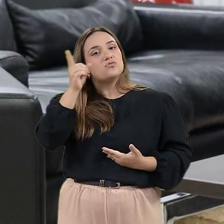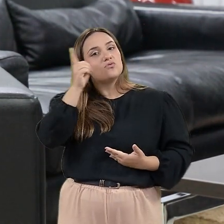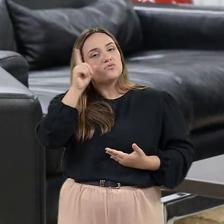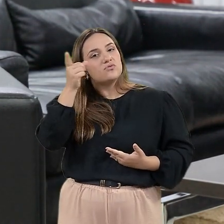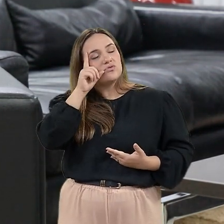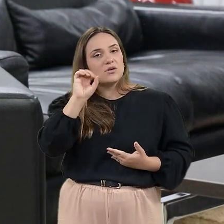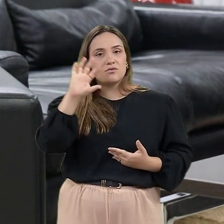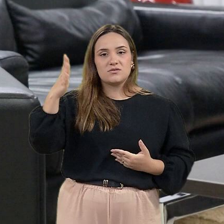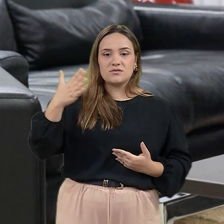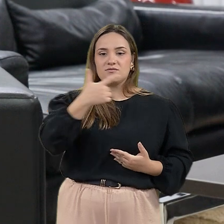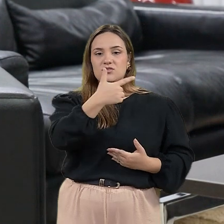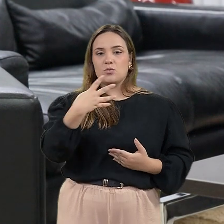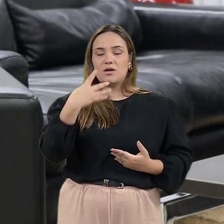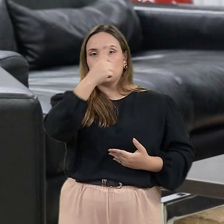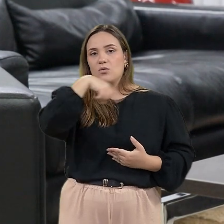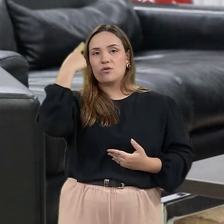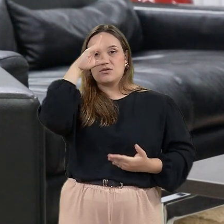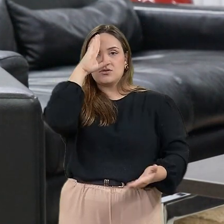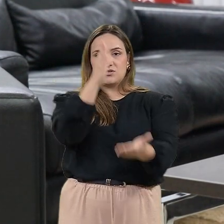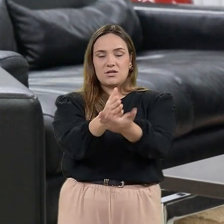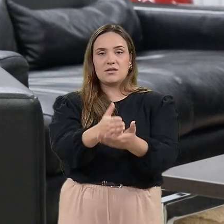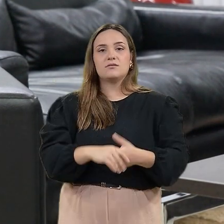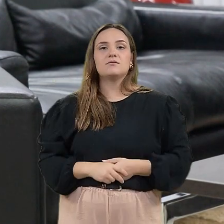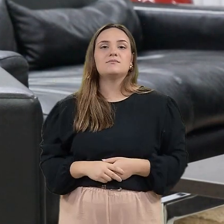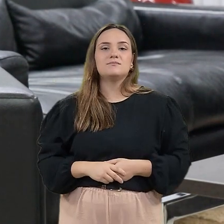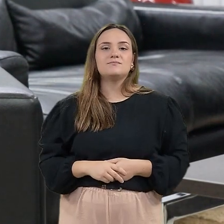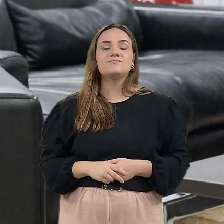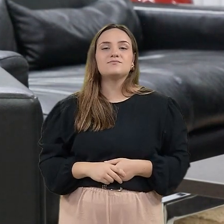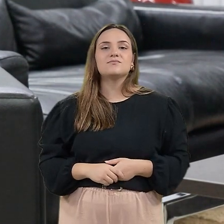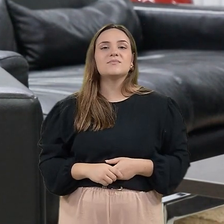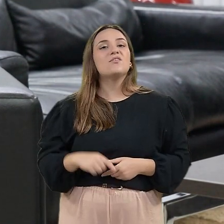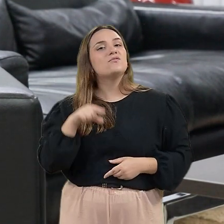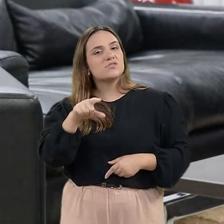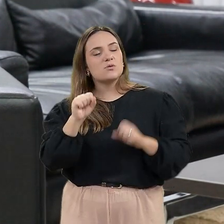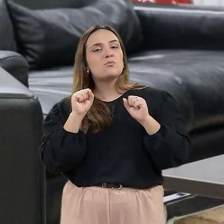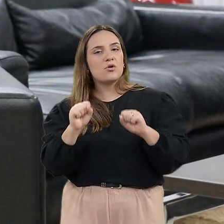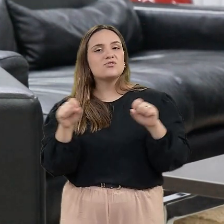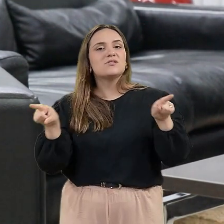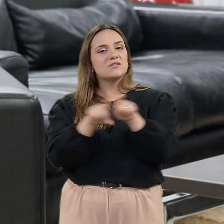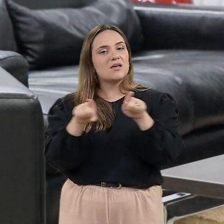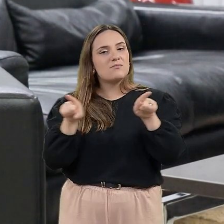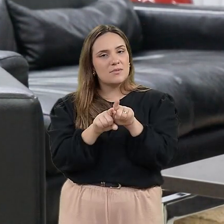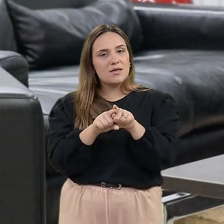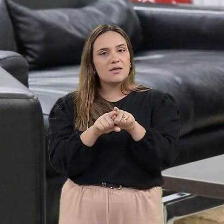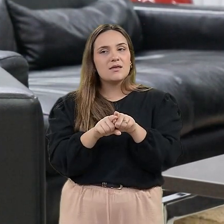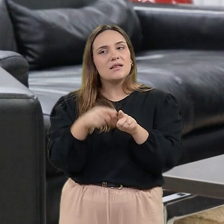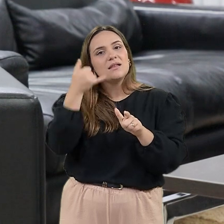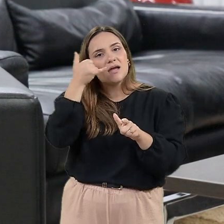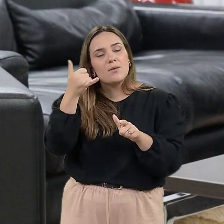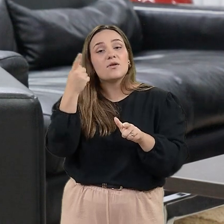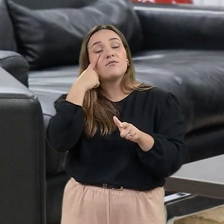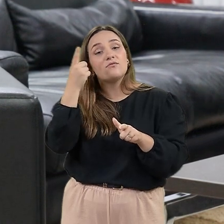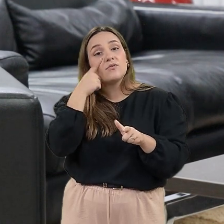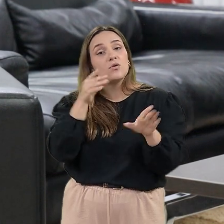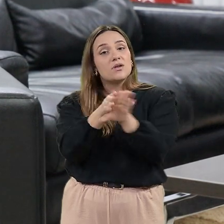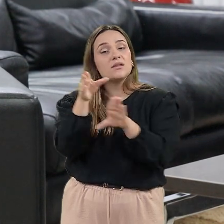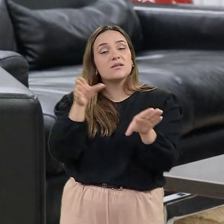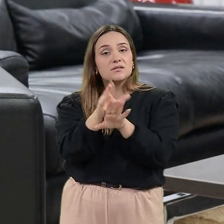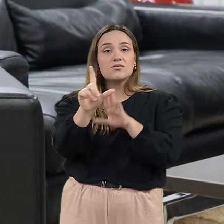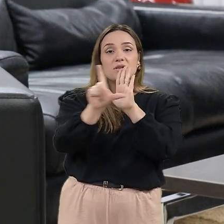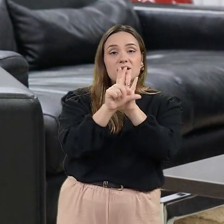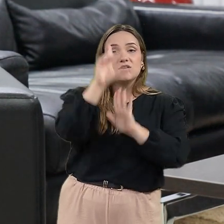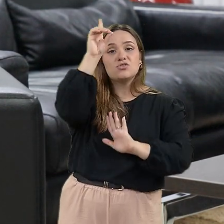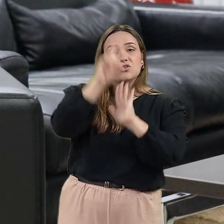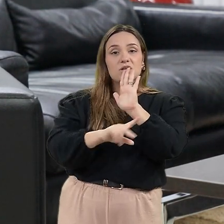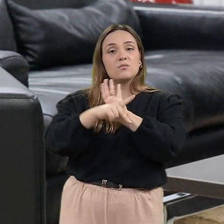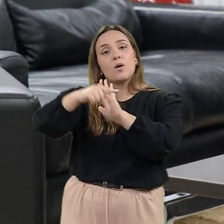todos os dias da semana, 24 horas por dia. Por meio dele, a população também pode receber orientações sobre